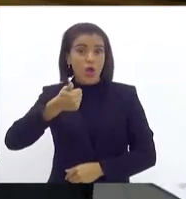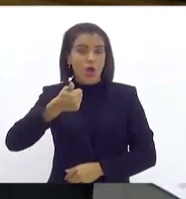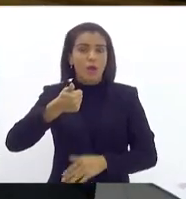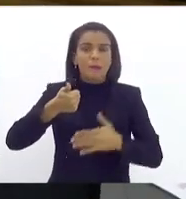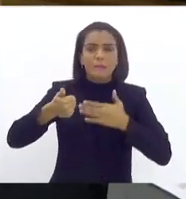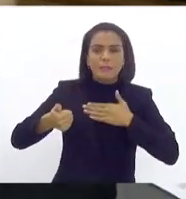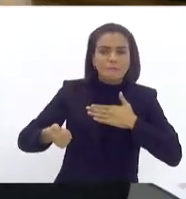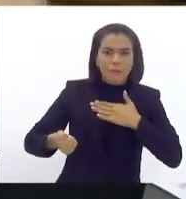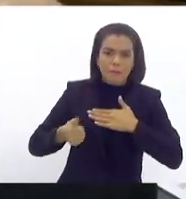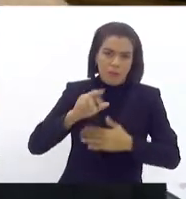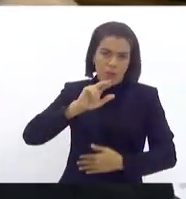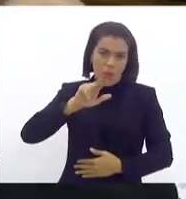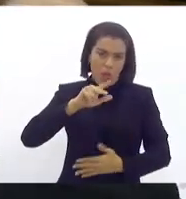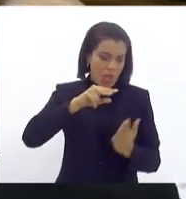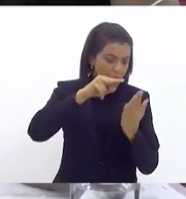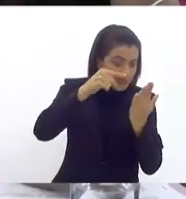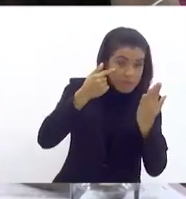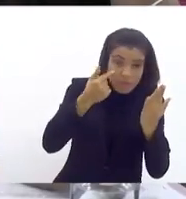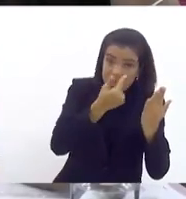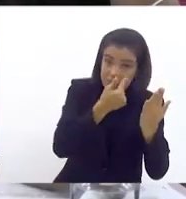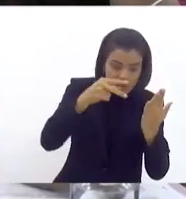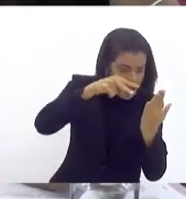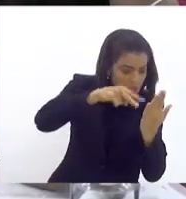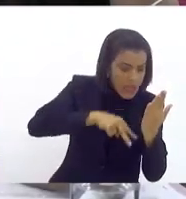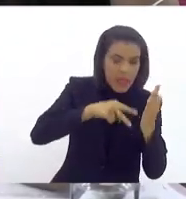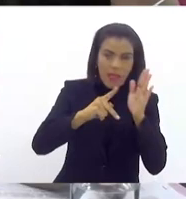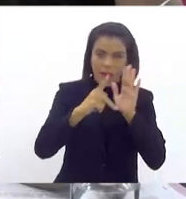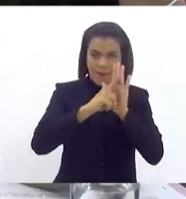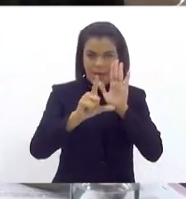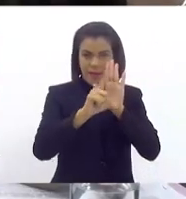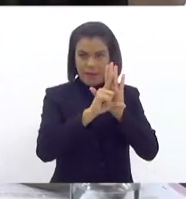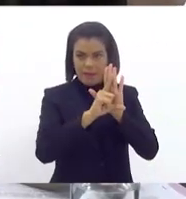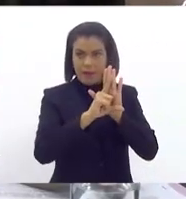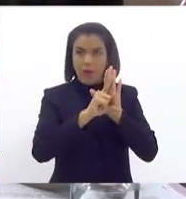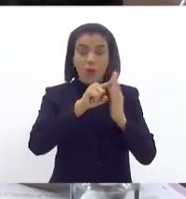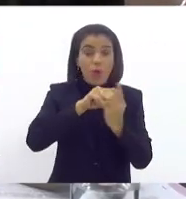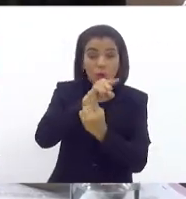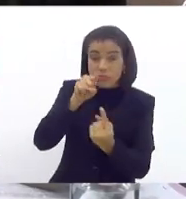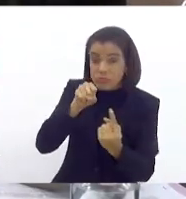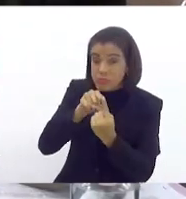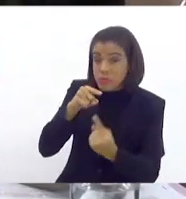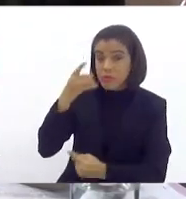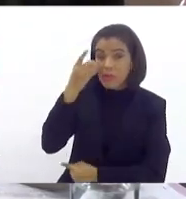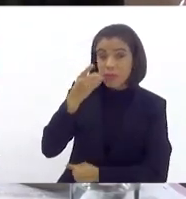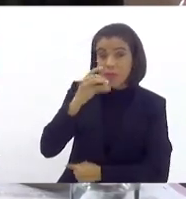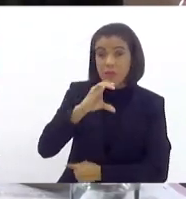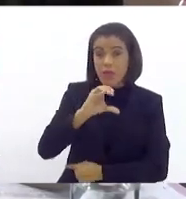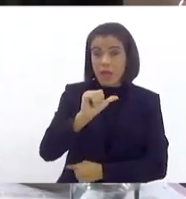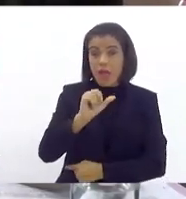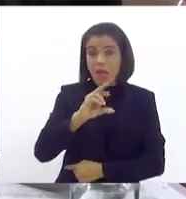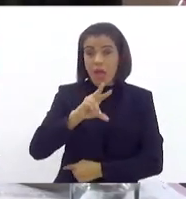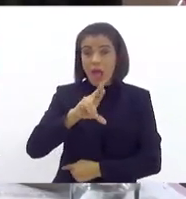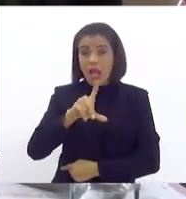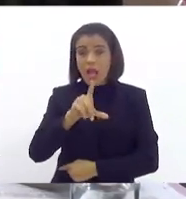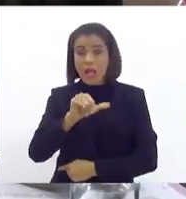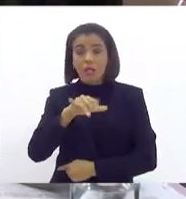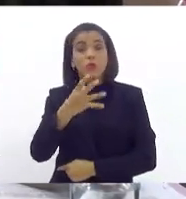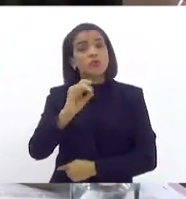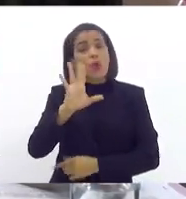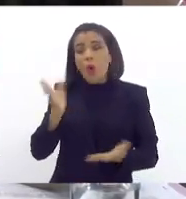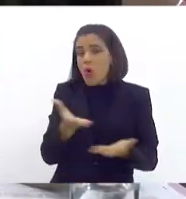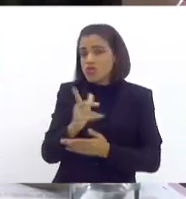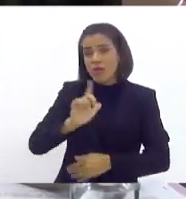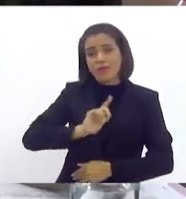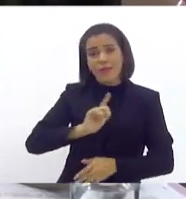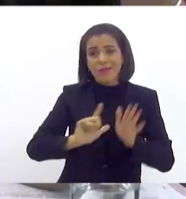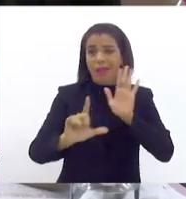para mim, não é isso que está dizendo a PL. Para mim, a intenção do deputado Carlinhos foi fazer a mesma coisa que hoje já acontece na